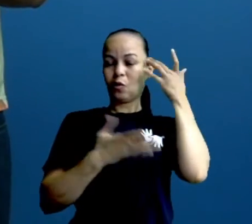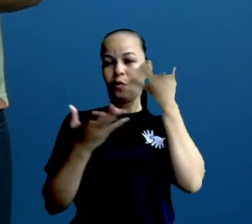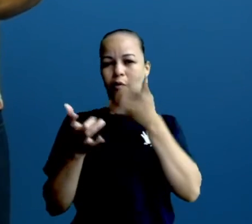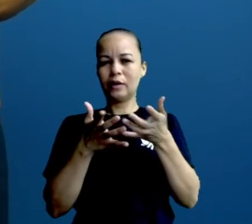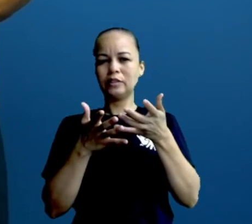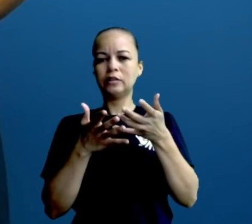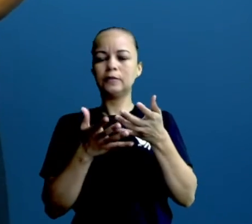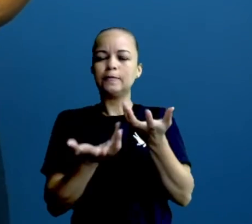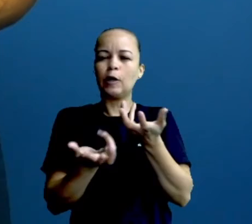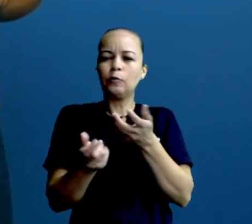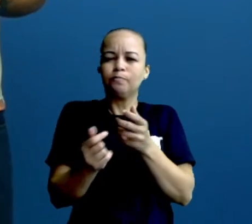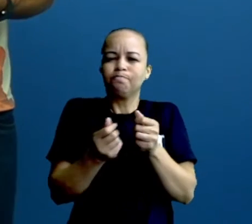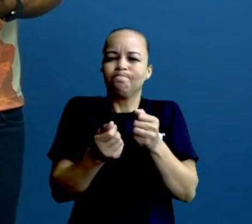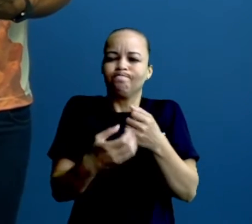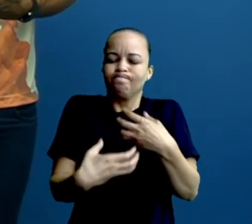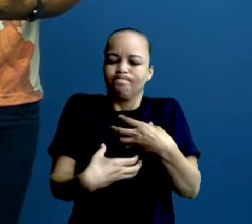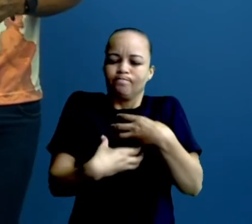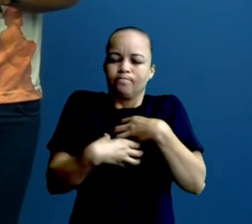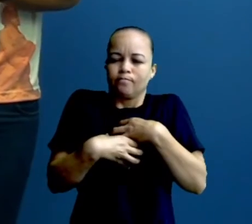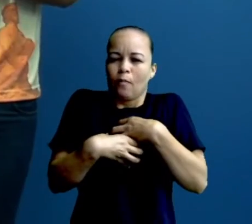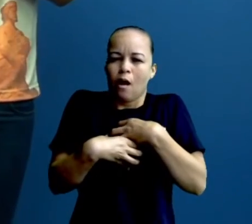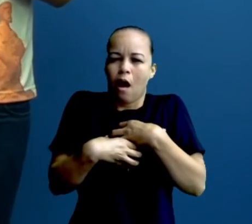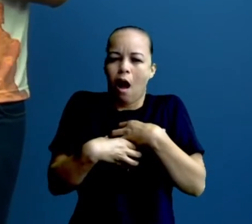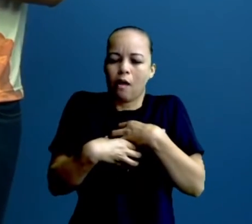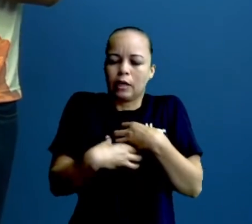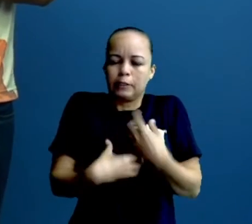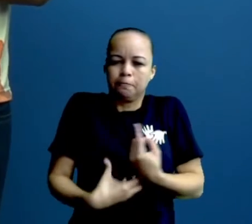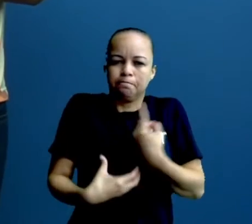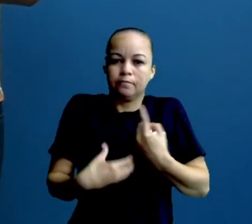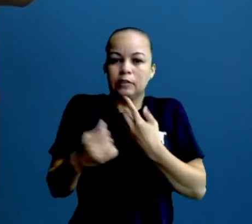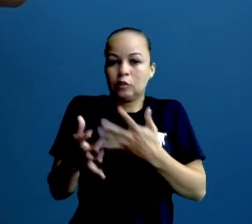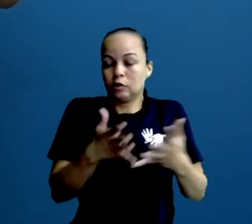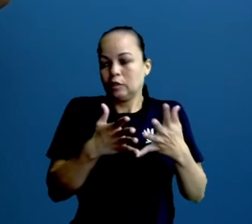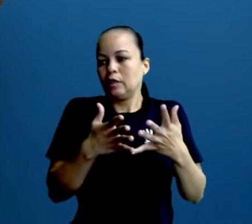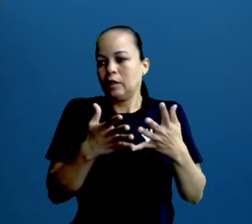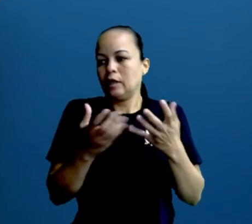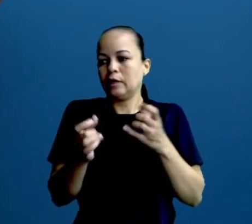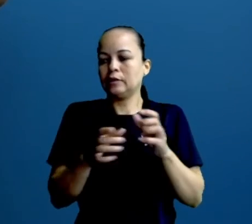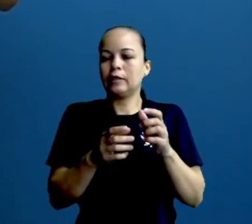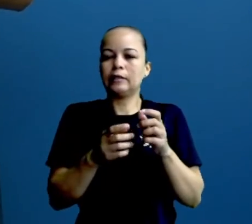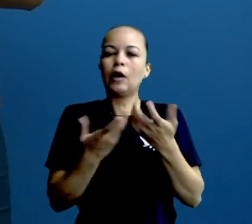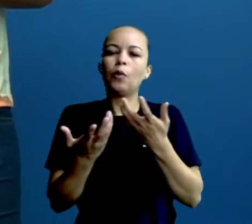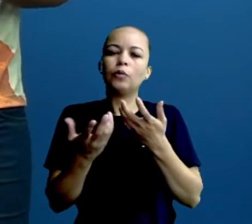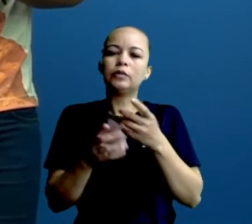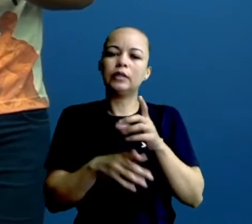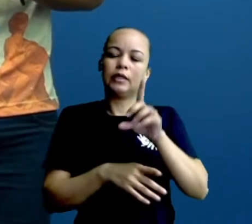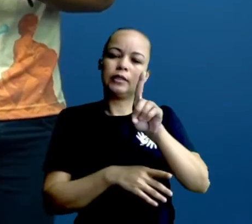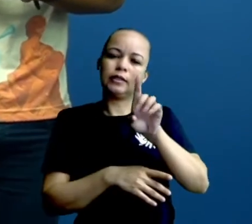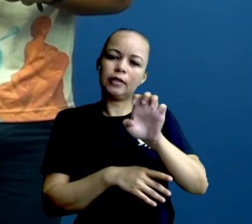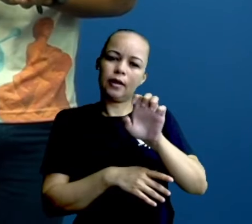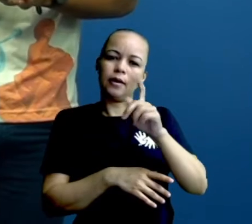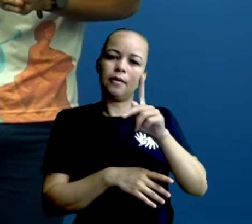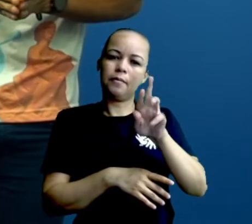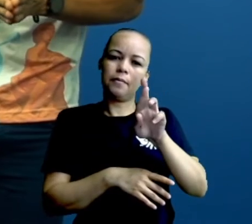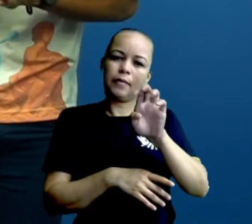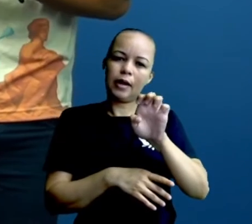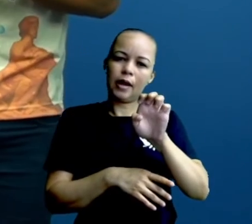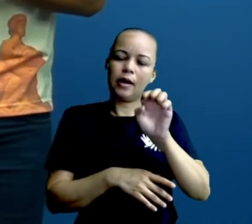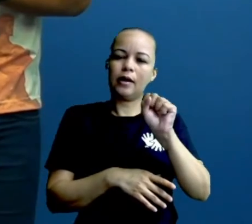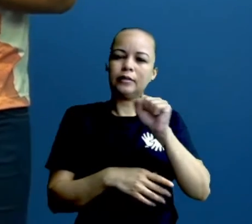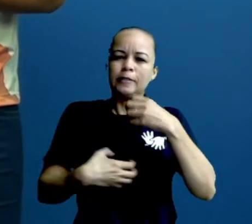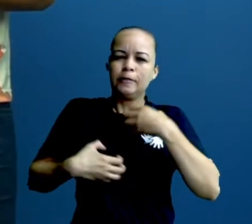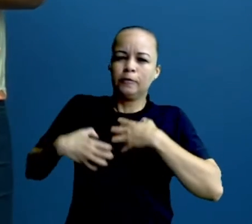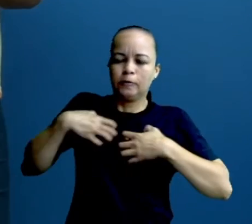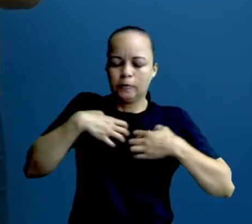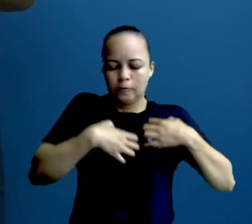estão apáticas, né, que têm uma apatia e que muitas vezes entram em um estado de depressão, tá certo? Portanto,